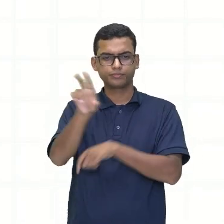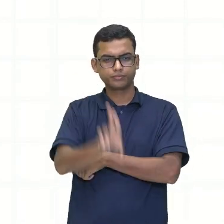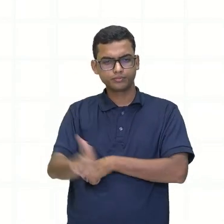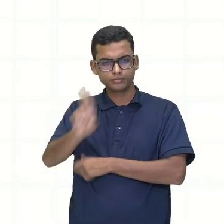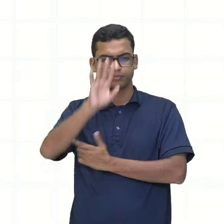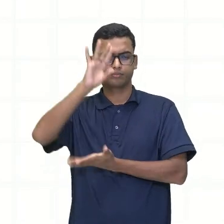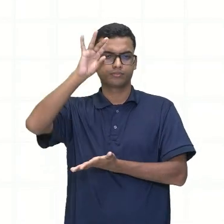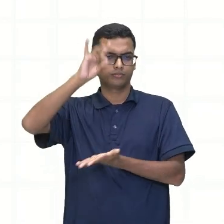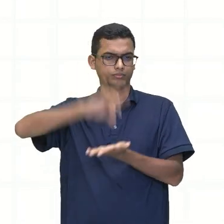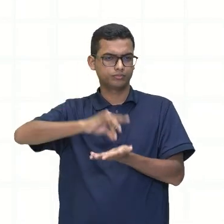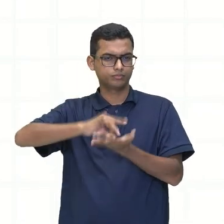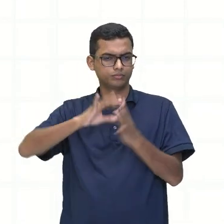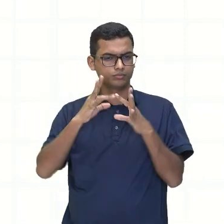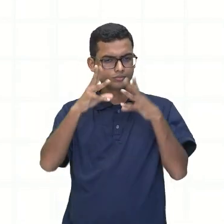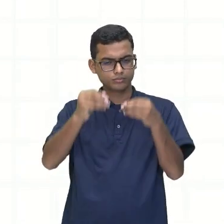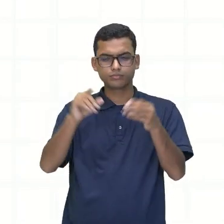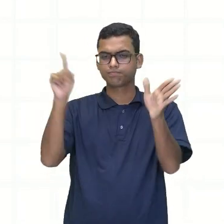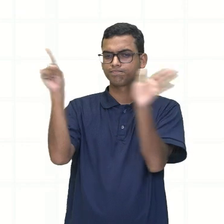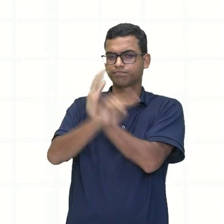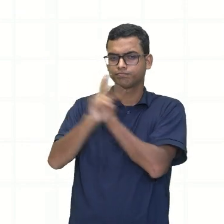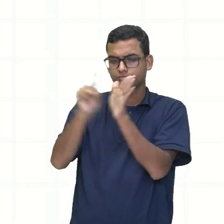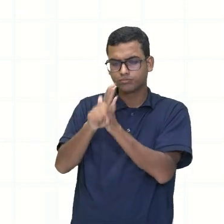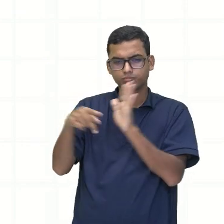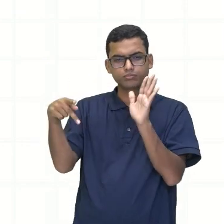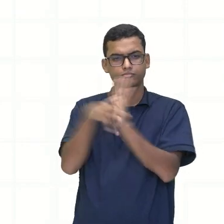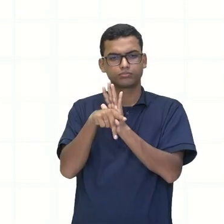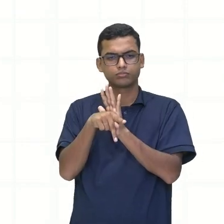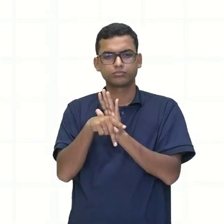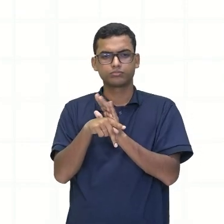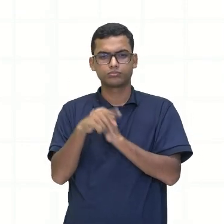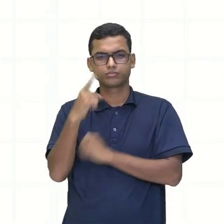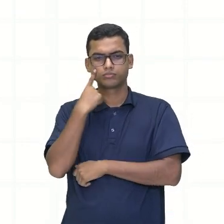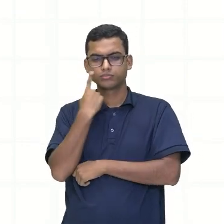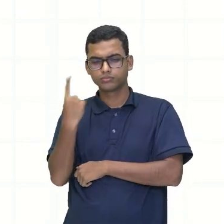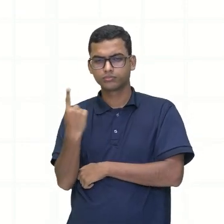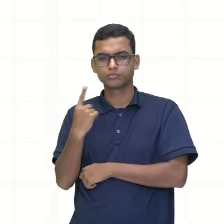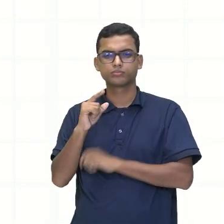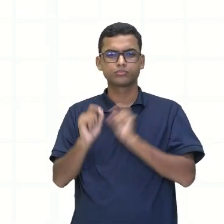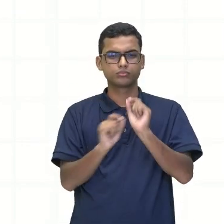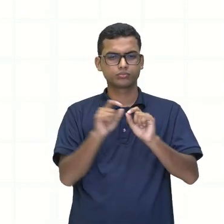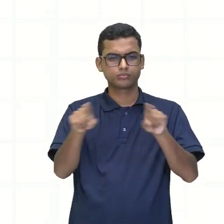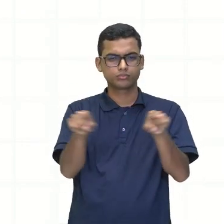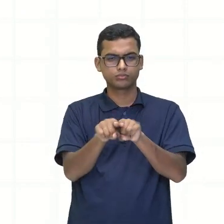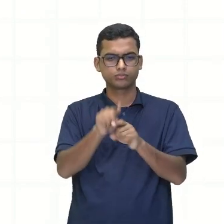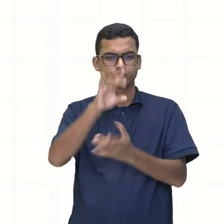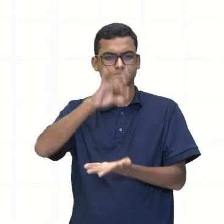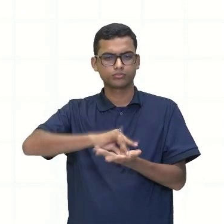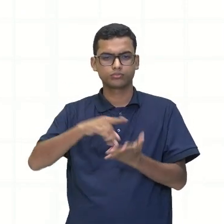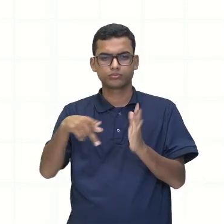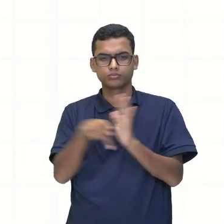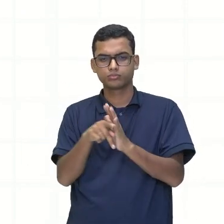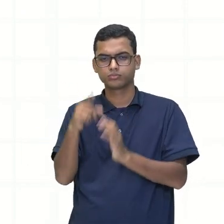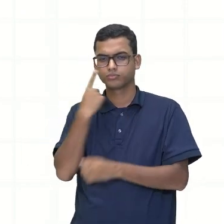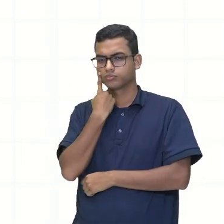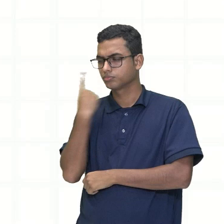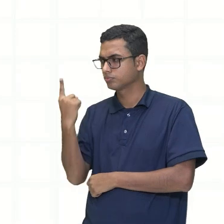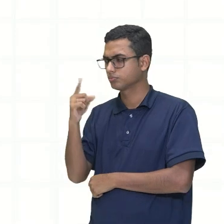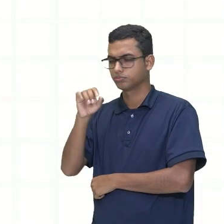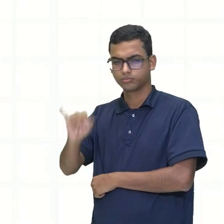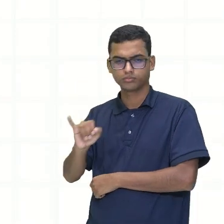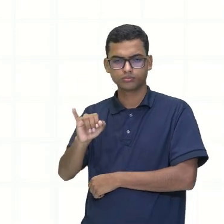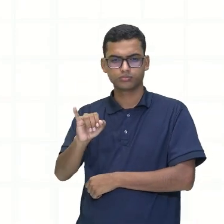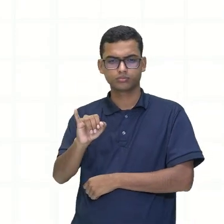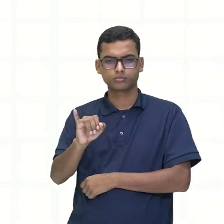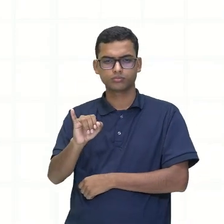completa. Perguntas com you, responde com I. I started, passado.